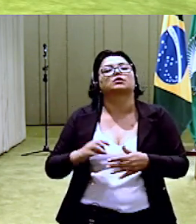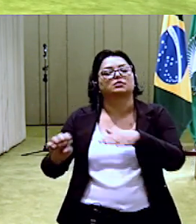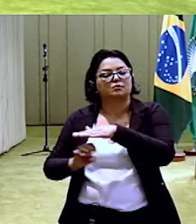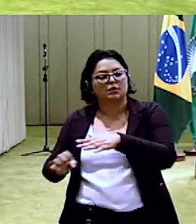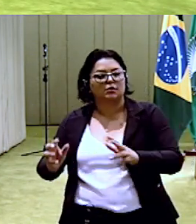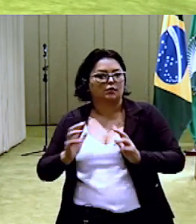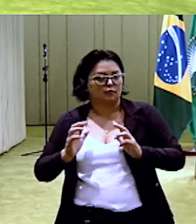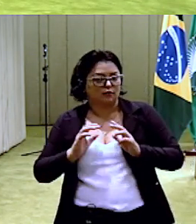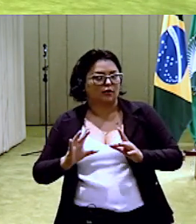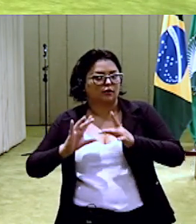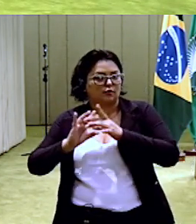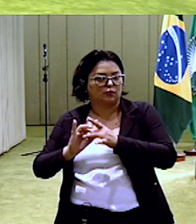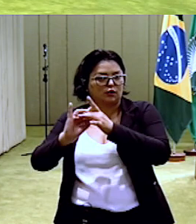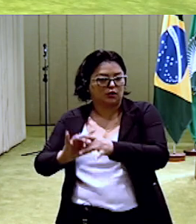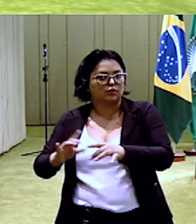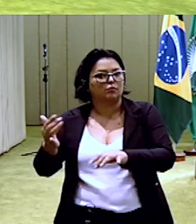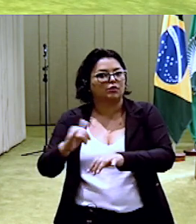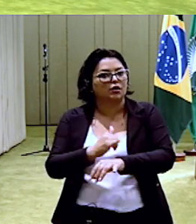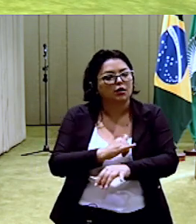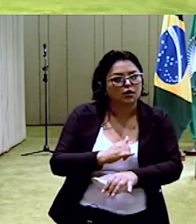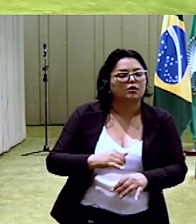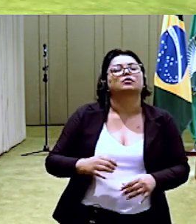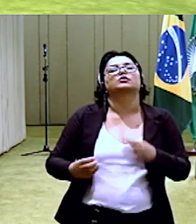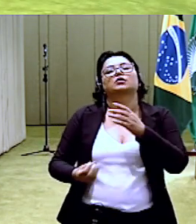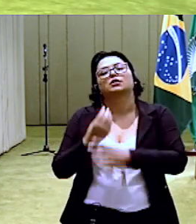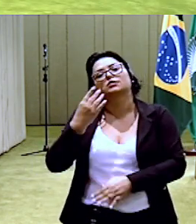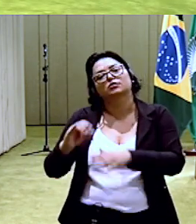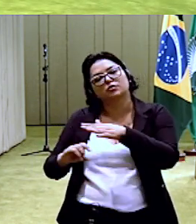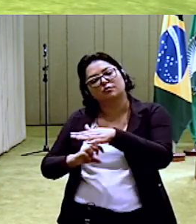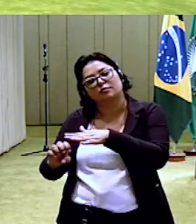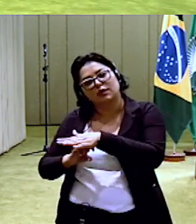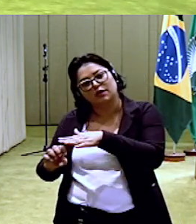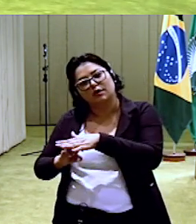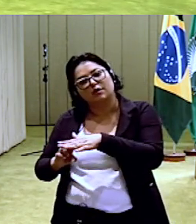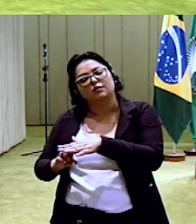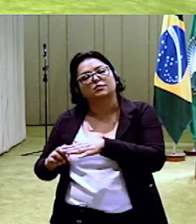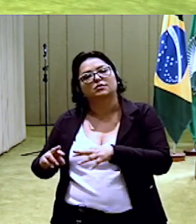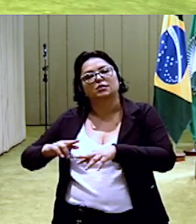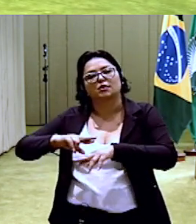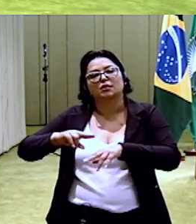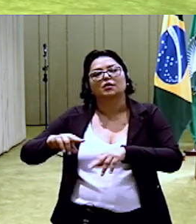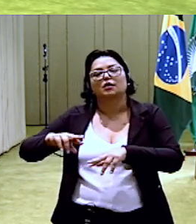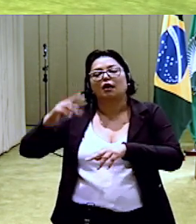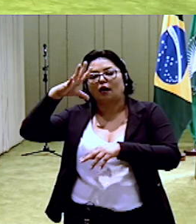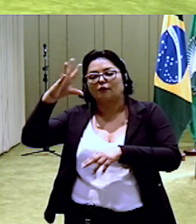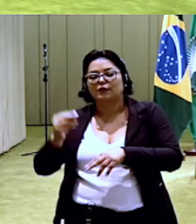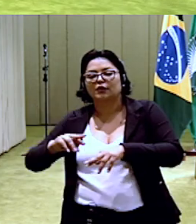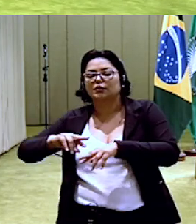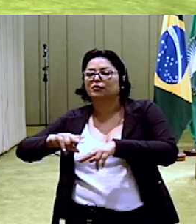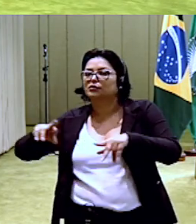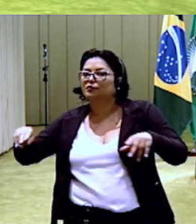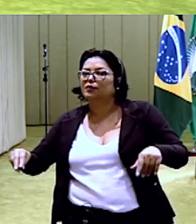privado, nesse contexto, nesse modelo de criação de empresas transnacionais africanas, podem de facto acelerar